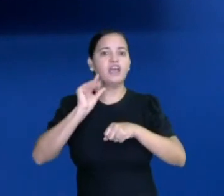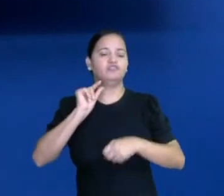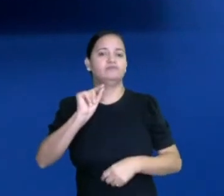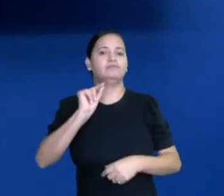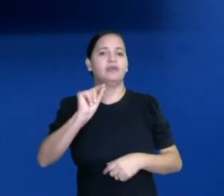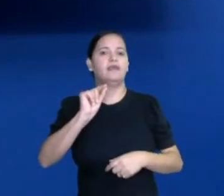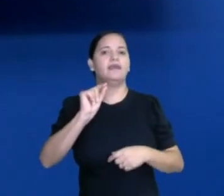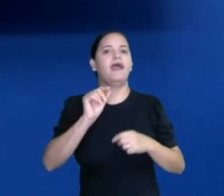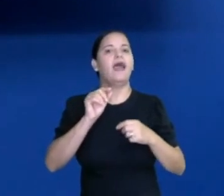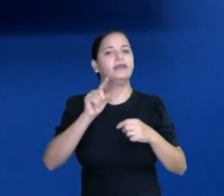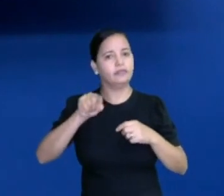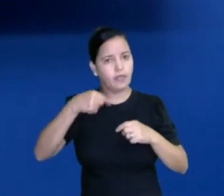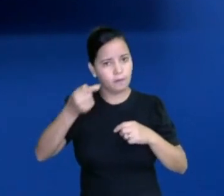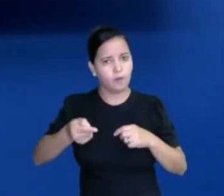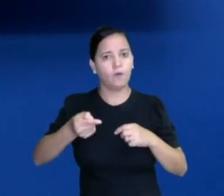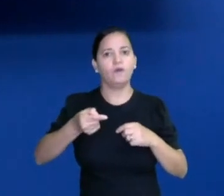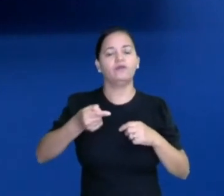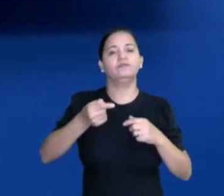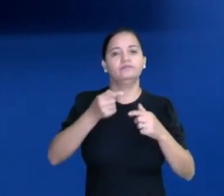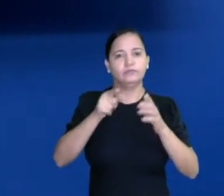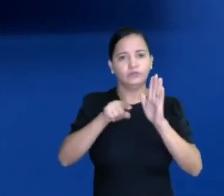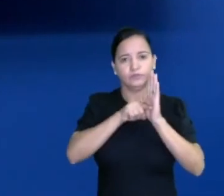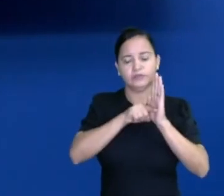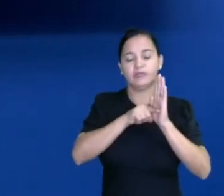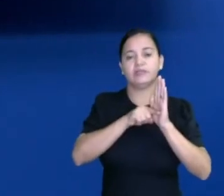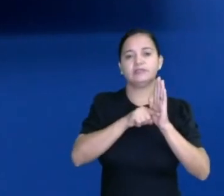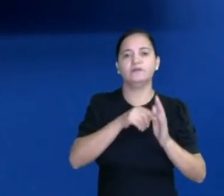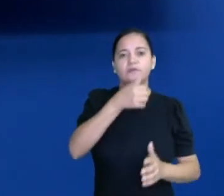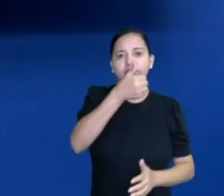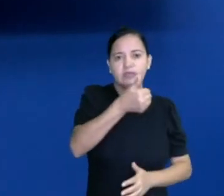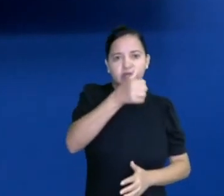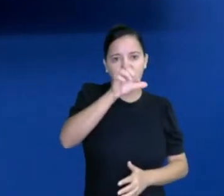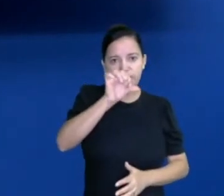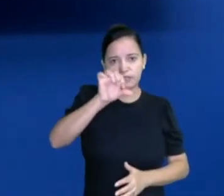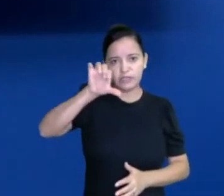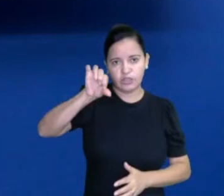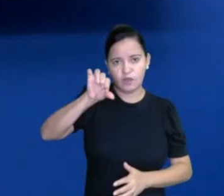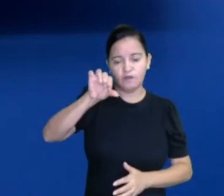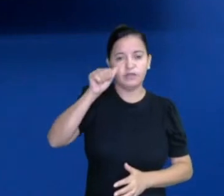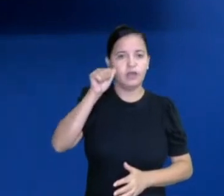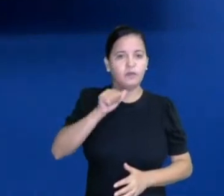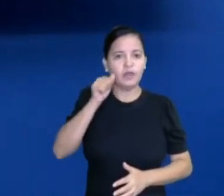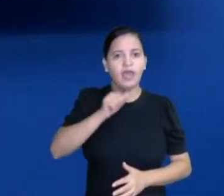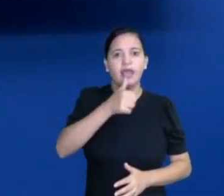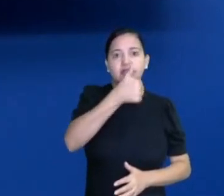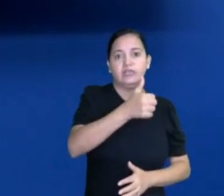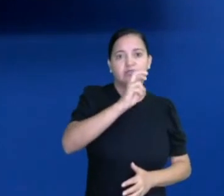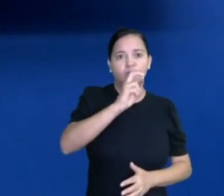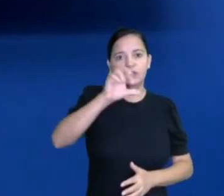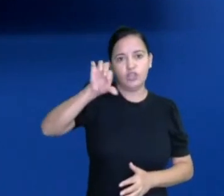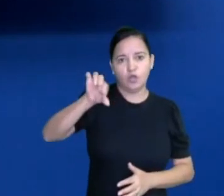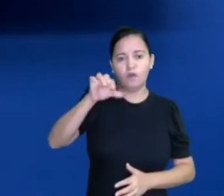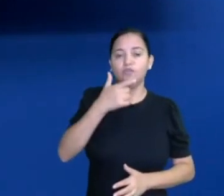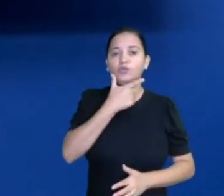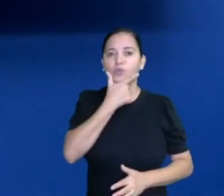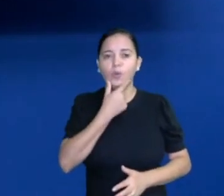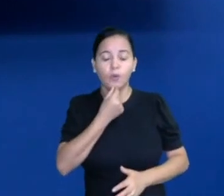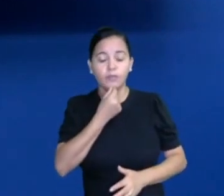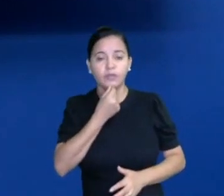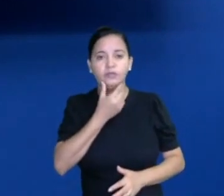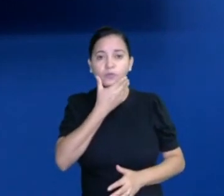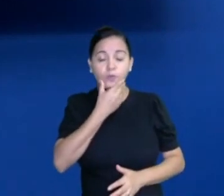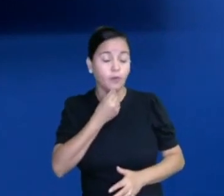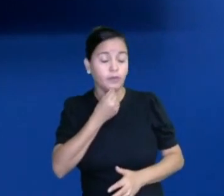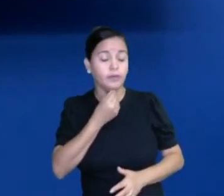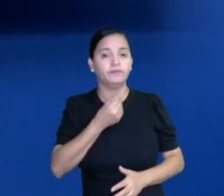vou para a subtração, né? Aqui a gente viu, ó, 169 das mulheres, 159 dos homens, a